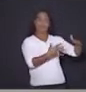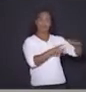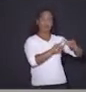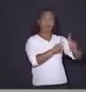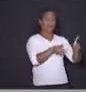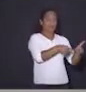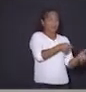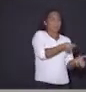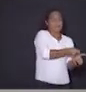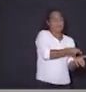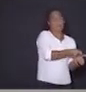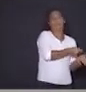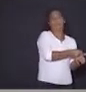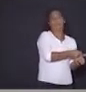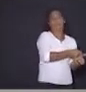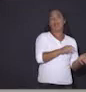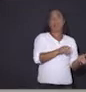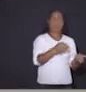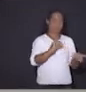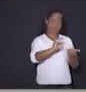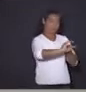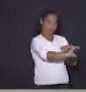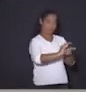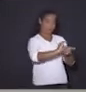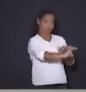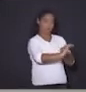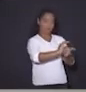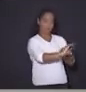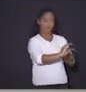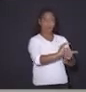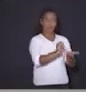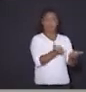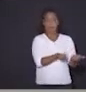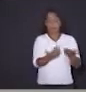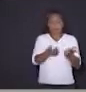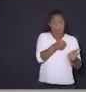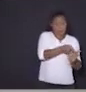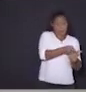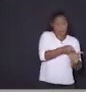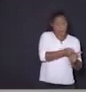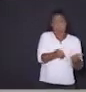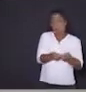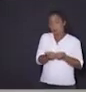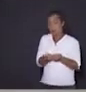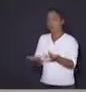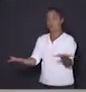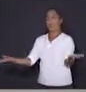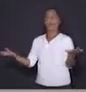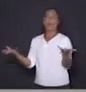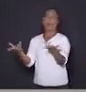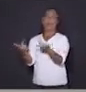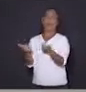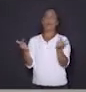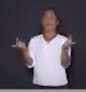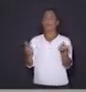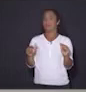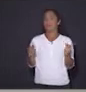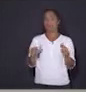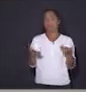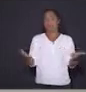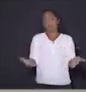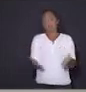obrigações à altura desses incentivos caminhamos ainda é nesse uno e entidades da sociedade civil